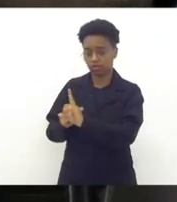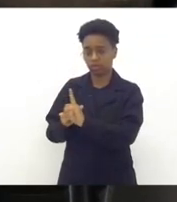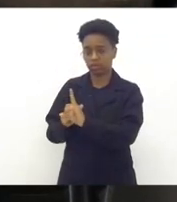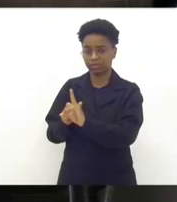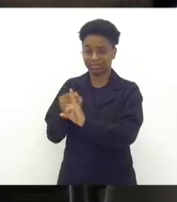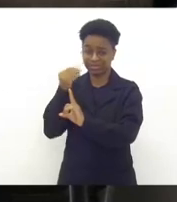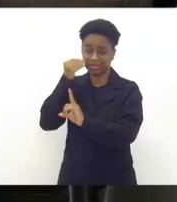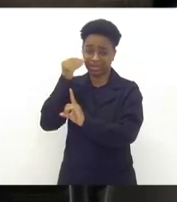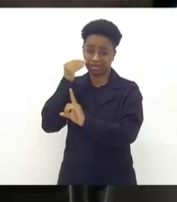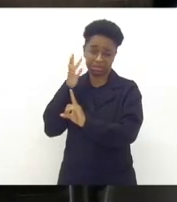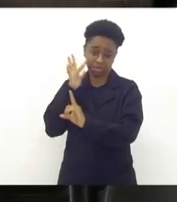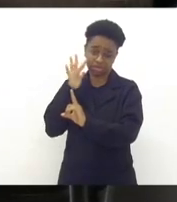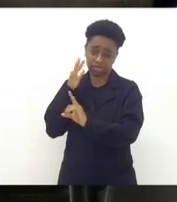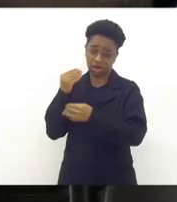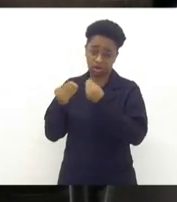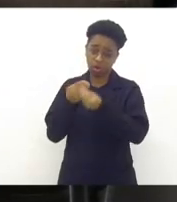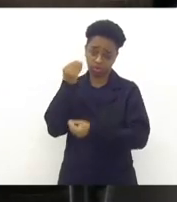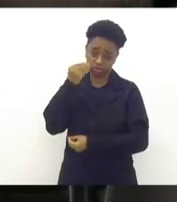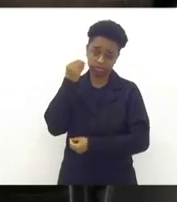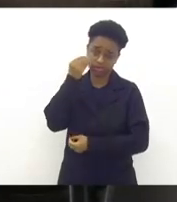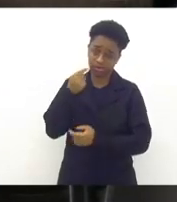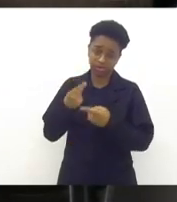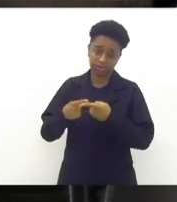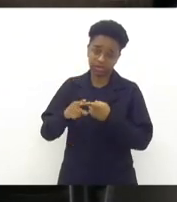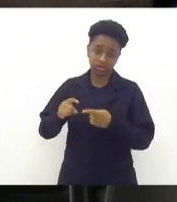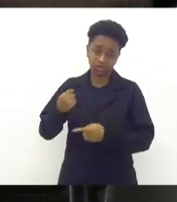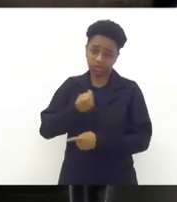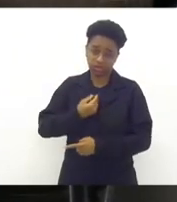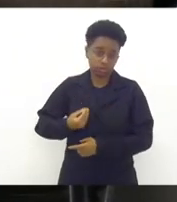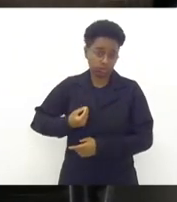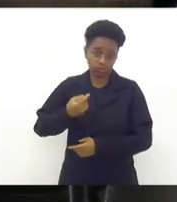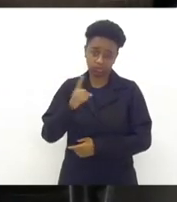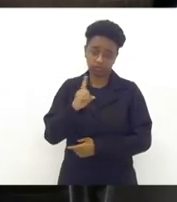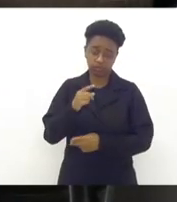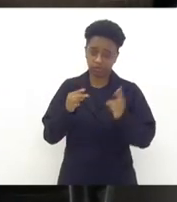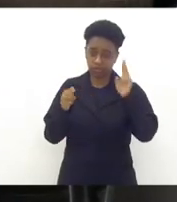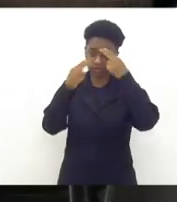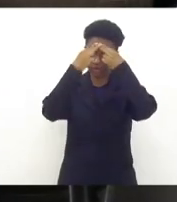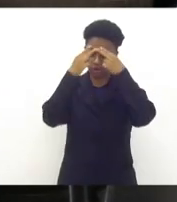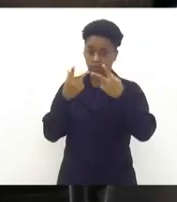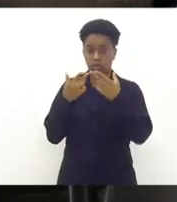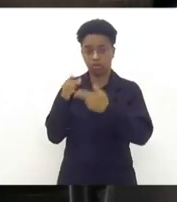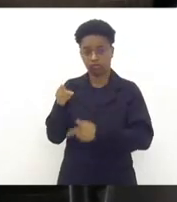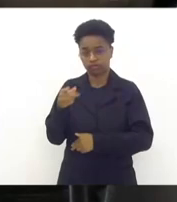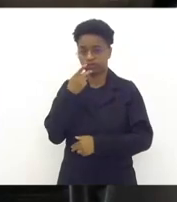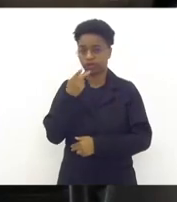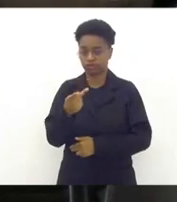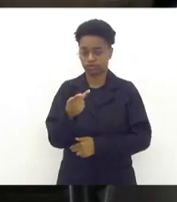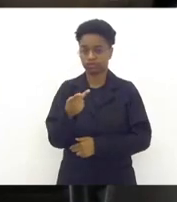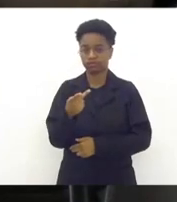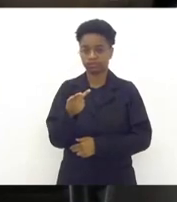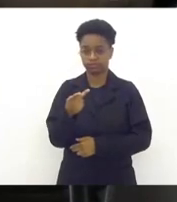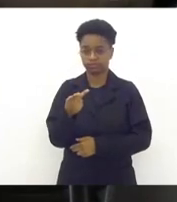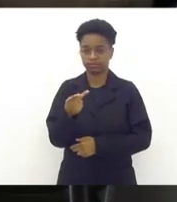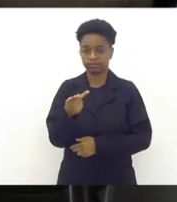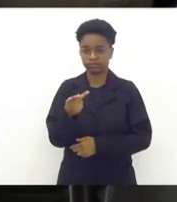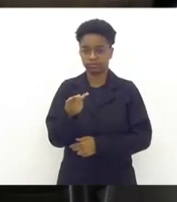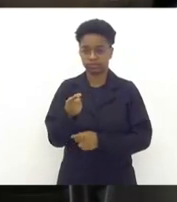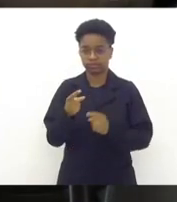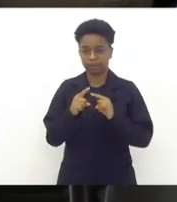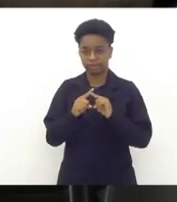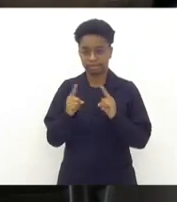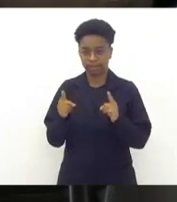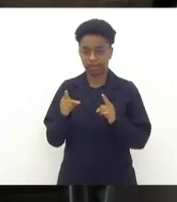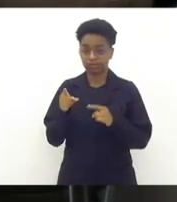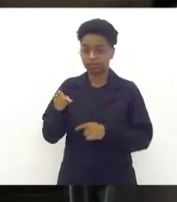tenta, pelo menos, se colocar no seu lugar, porque nós não vivemos um trauma como o senhor relatou aqui, mas só o